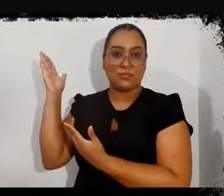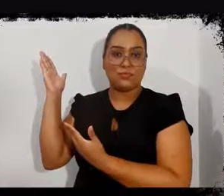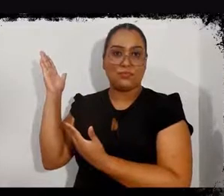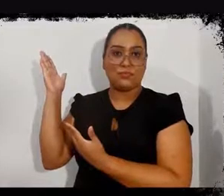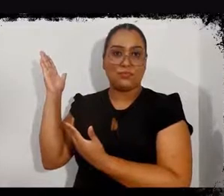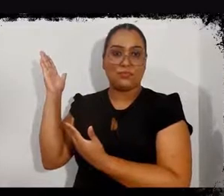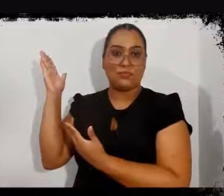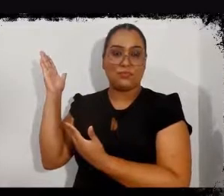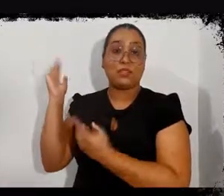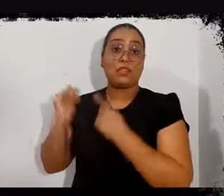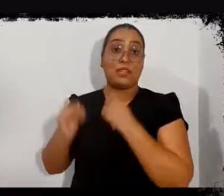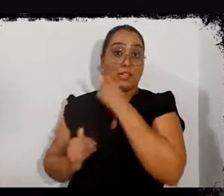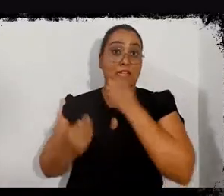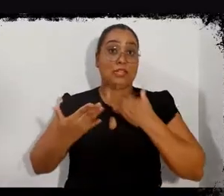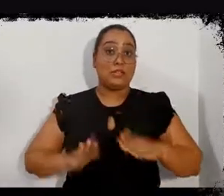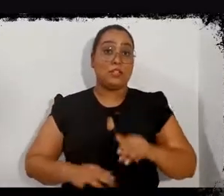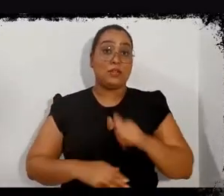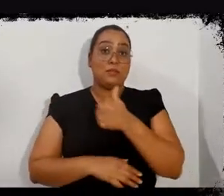nasceu em